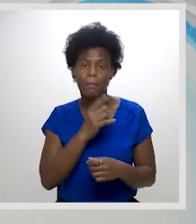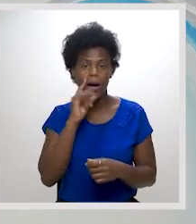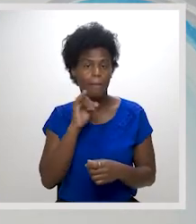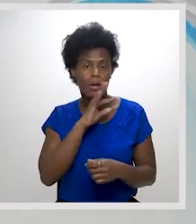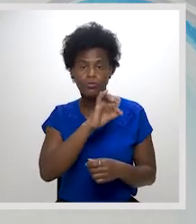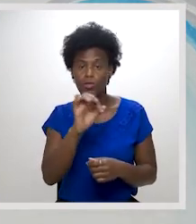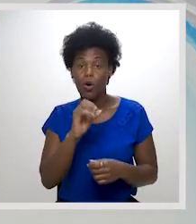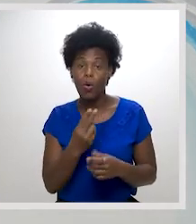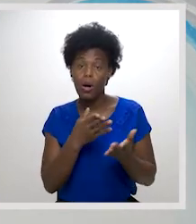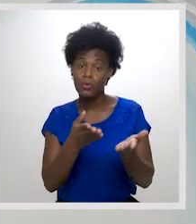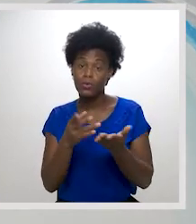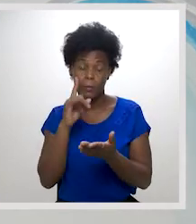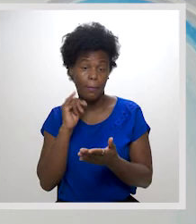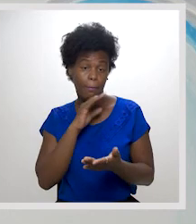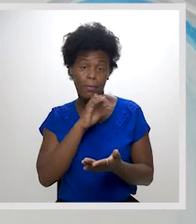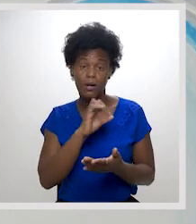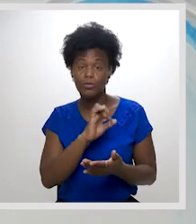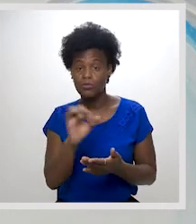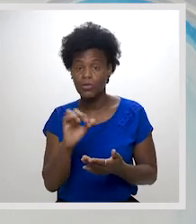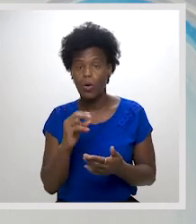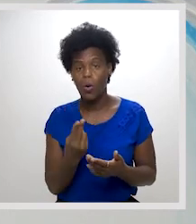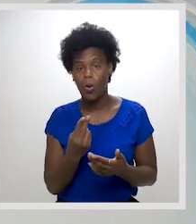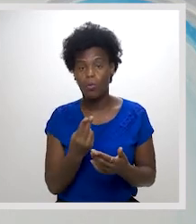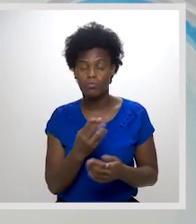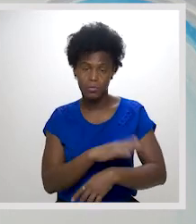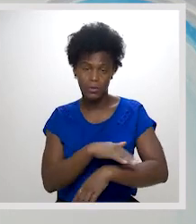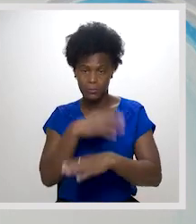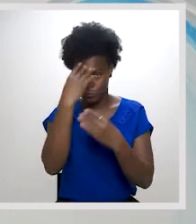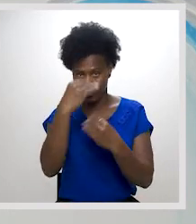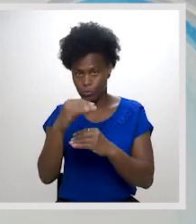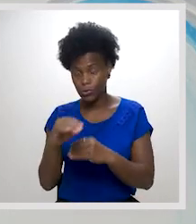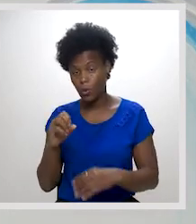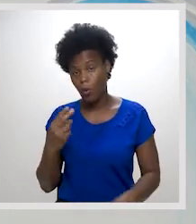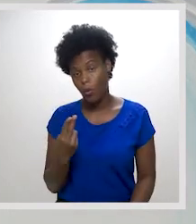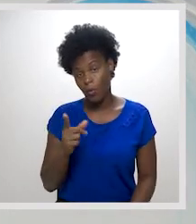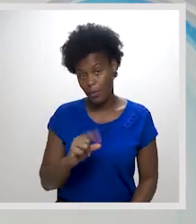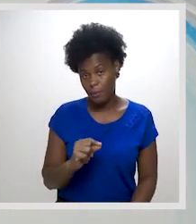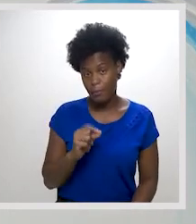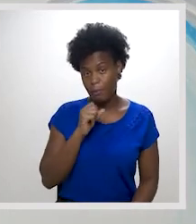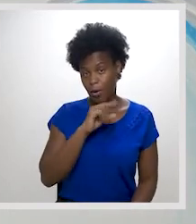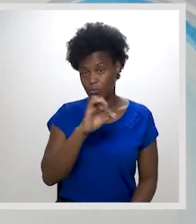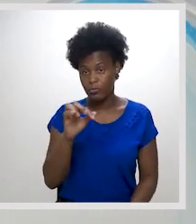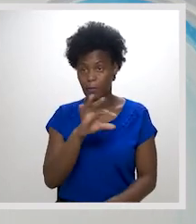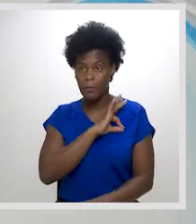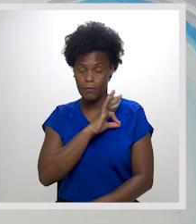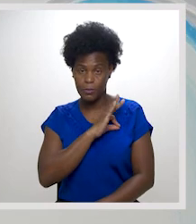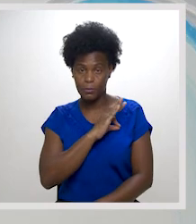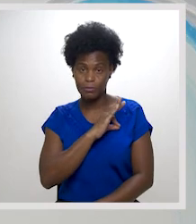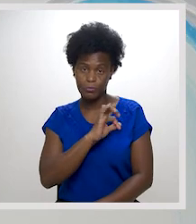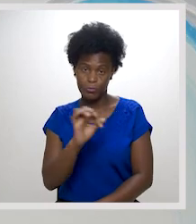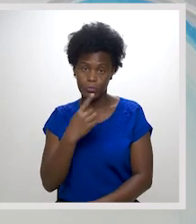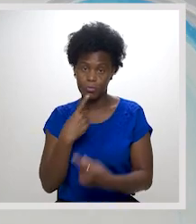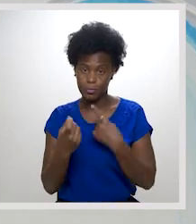vossos pais, ou com a ajuda dos vossos pais, ou encarregado de educação, ou também aos vossos